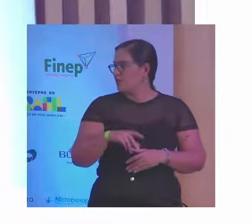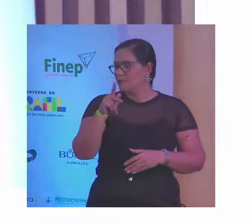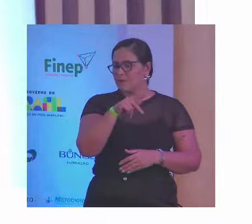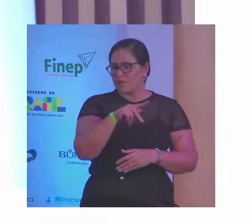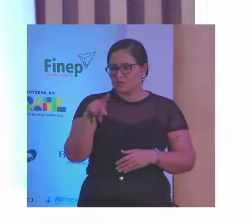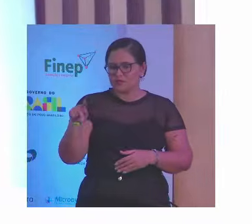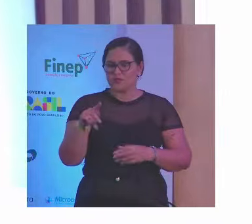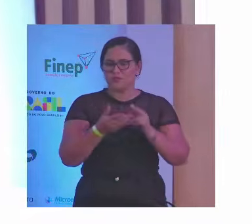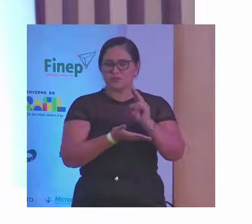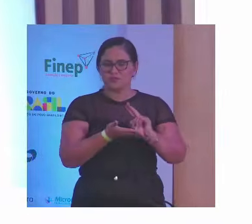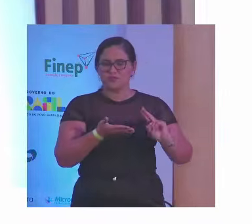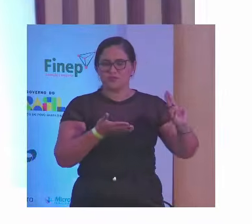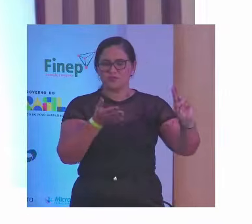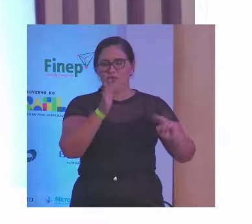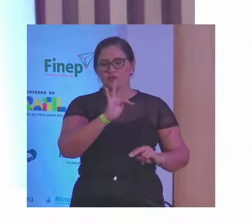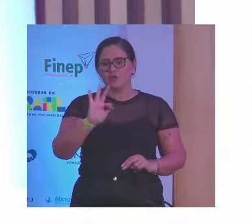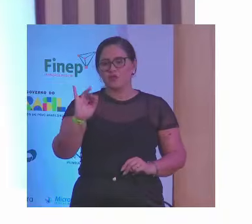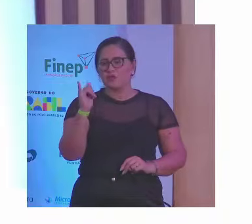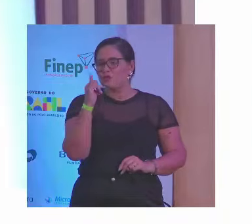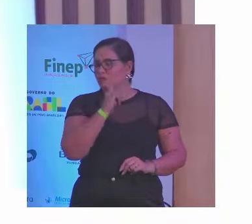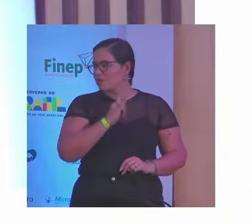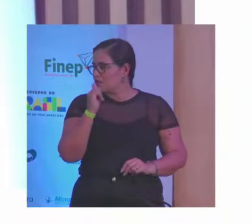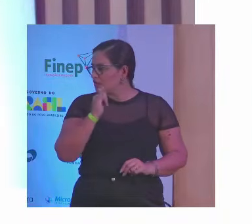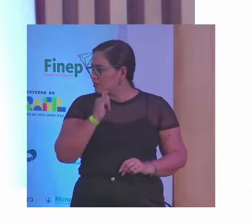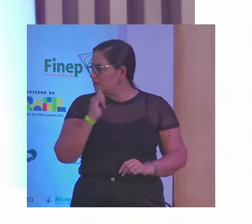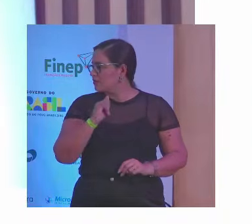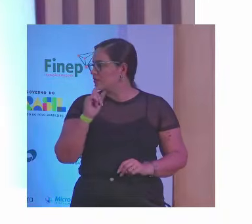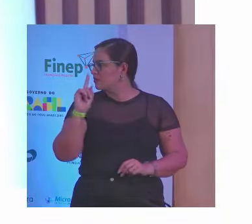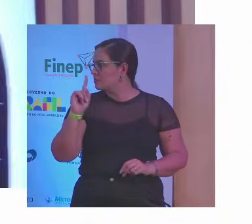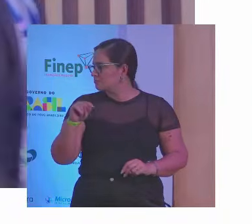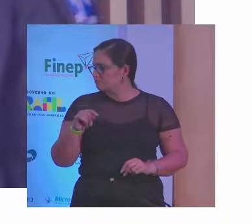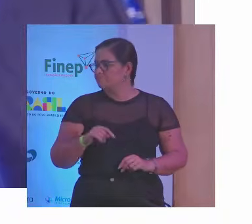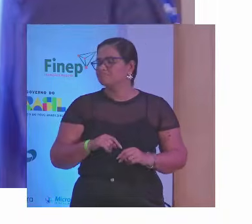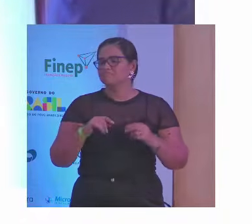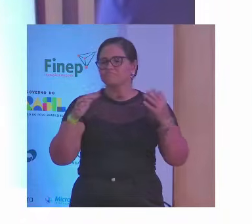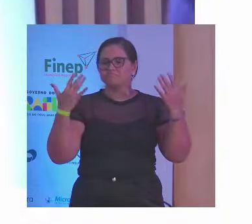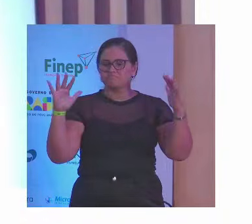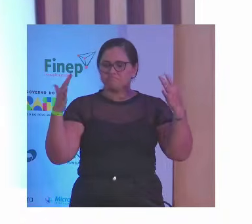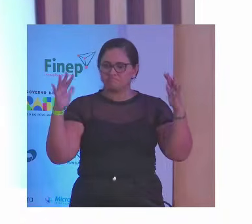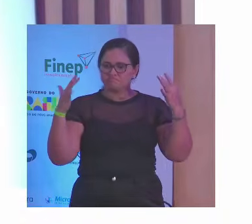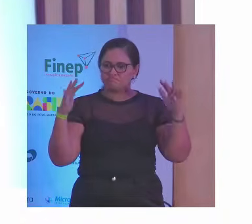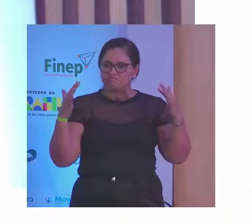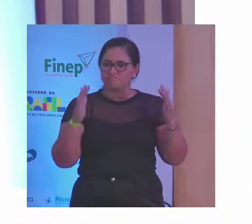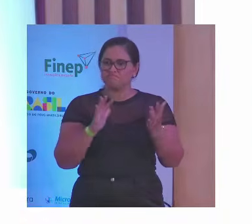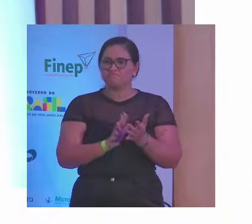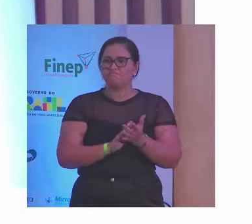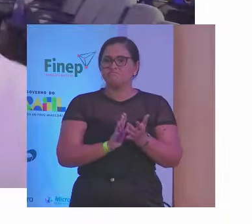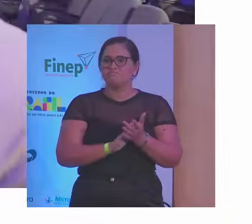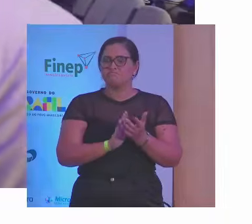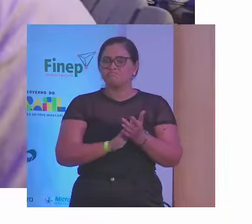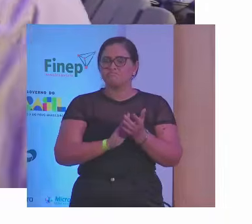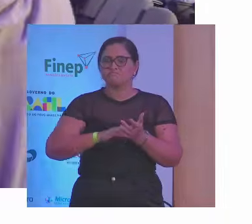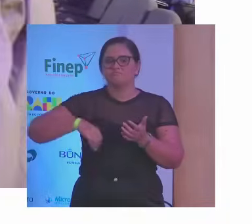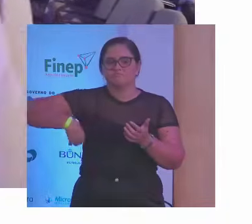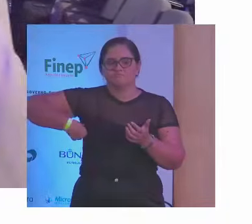da Universidade Federal Fluminense e University of South Carolina, e o Dr.